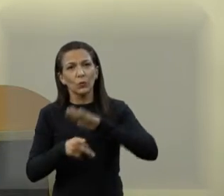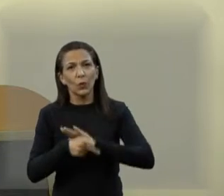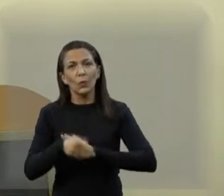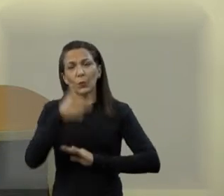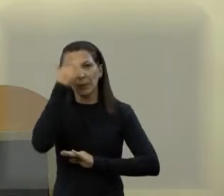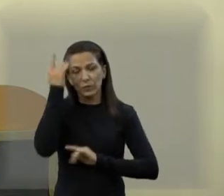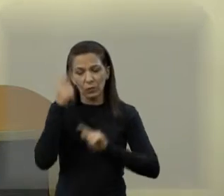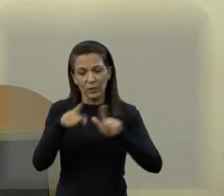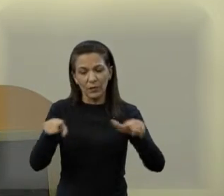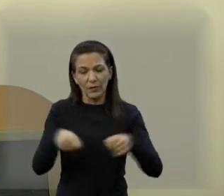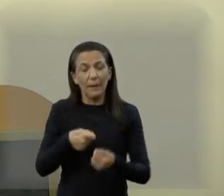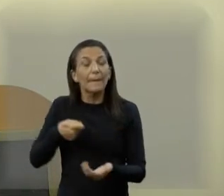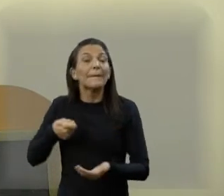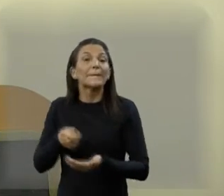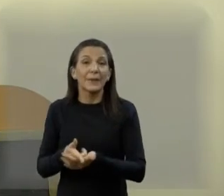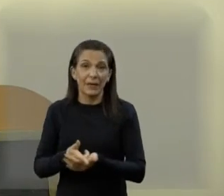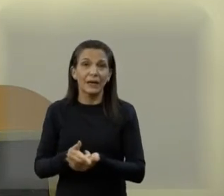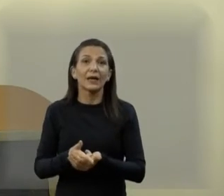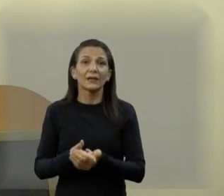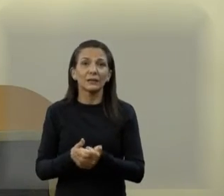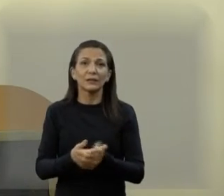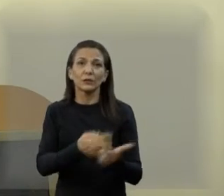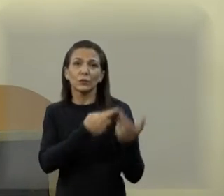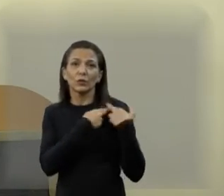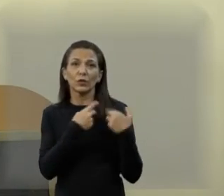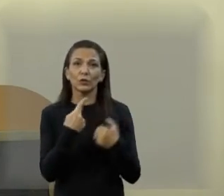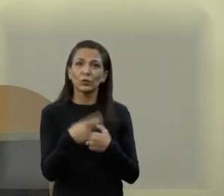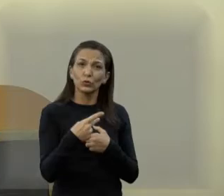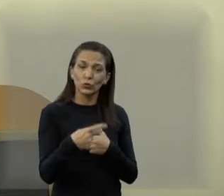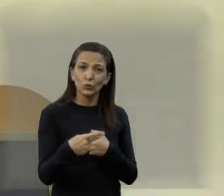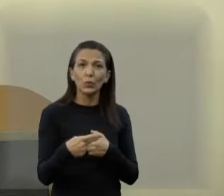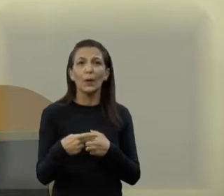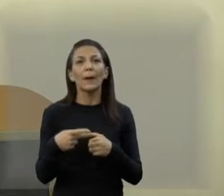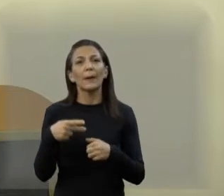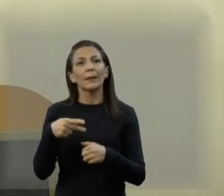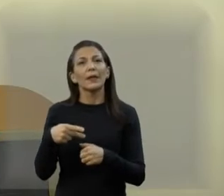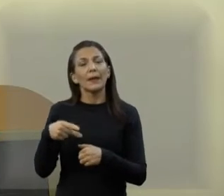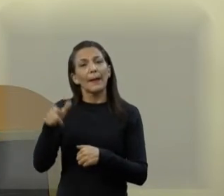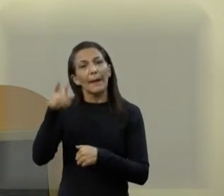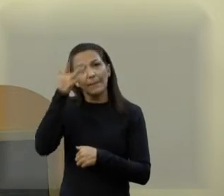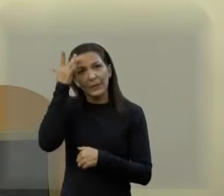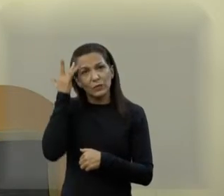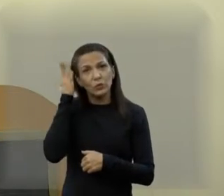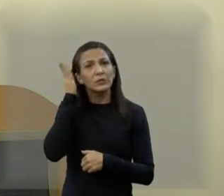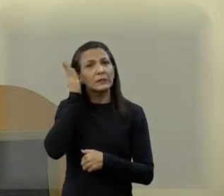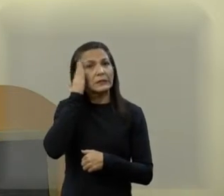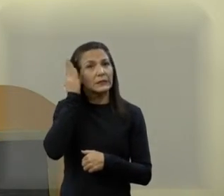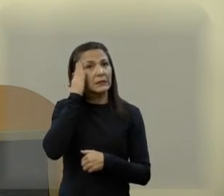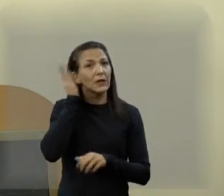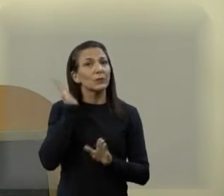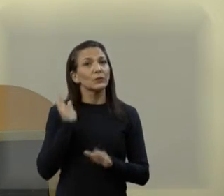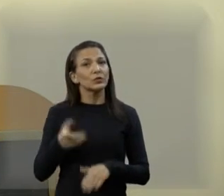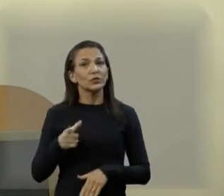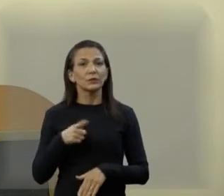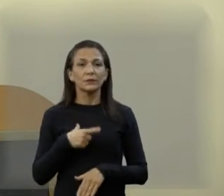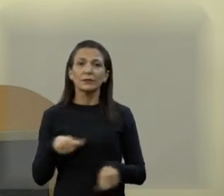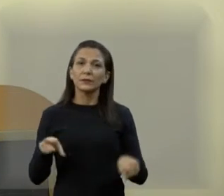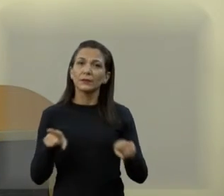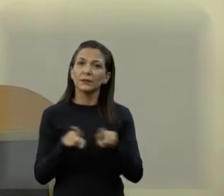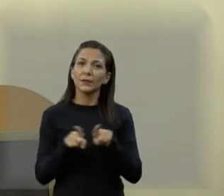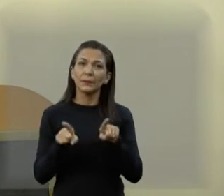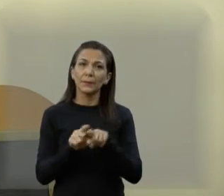produtores que vão arcar com essas custas eles já estão com conhecimento sobre isso e também